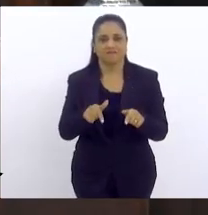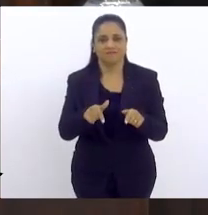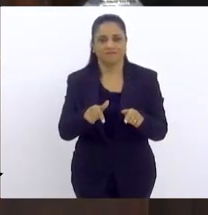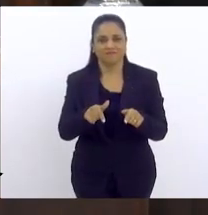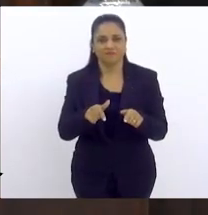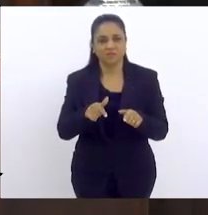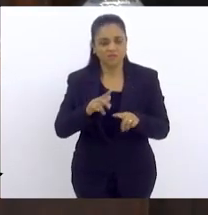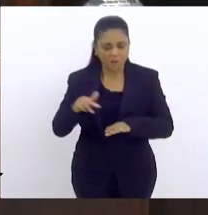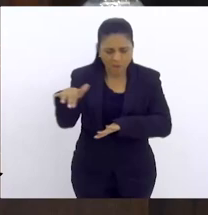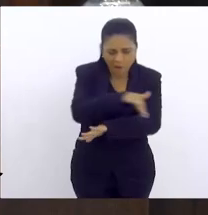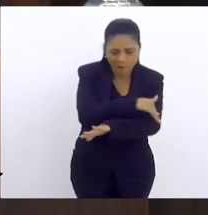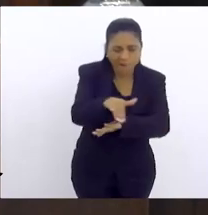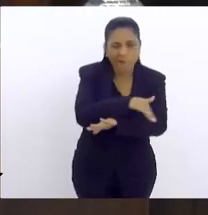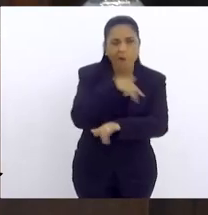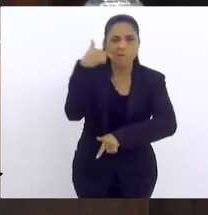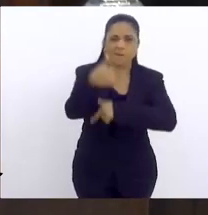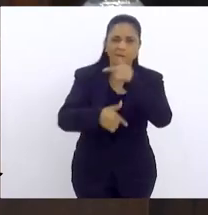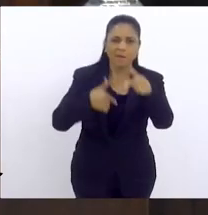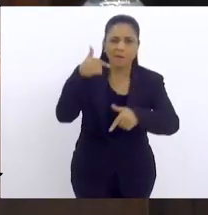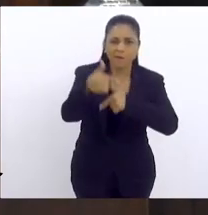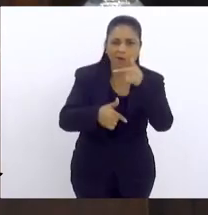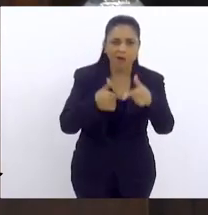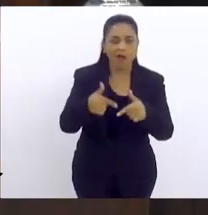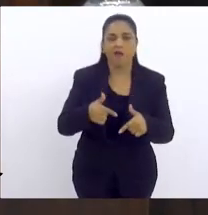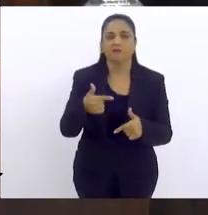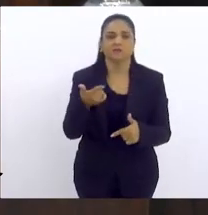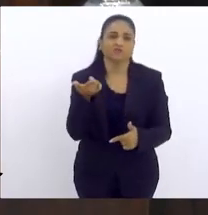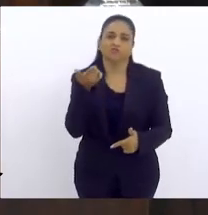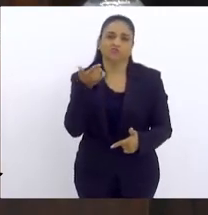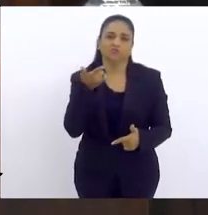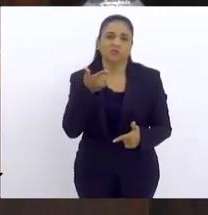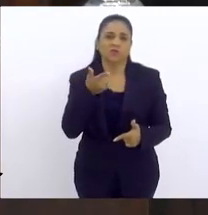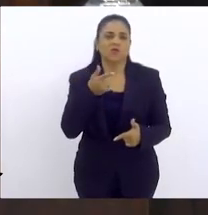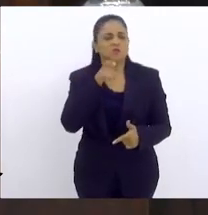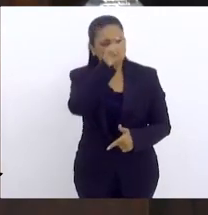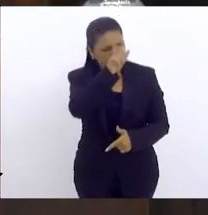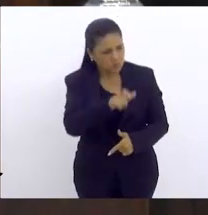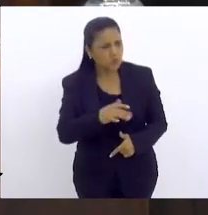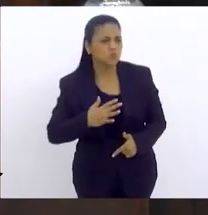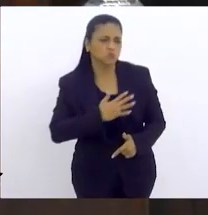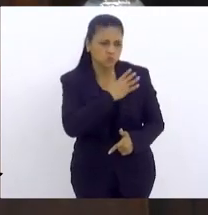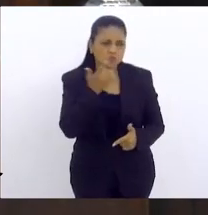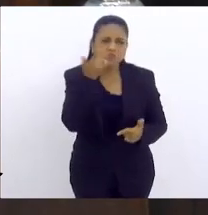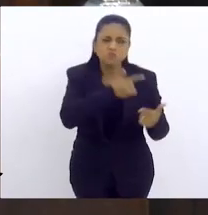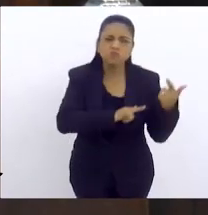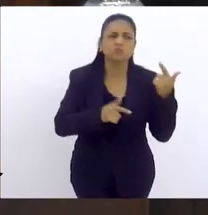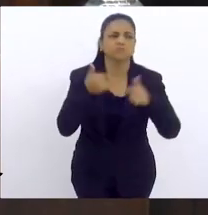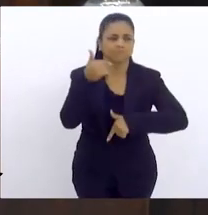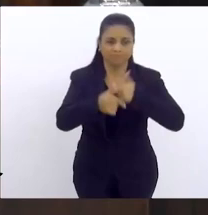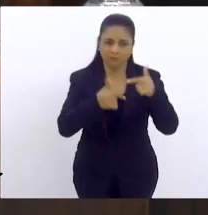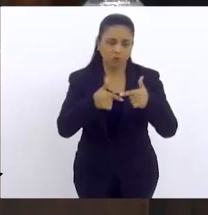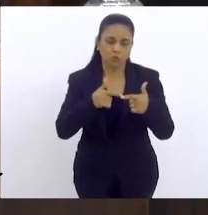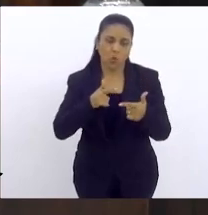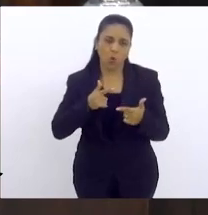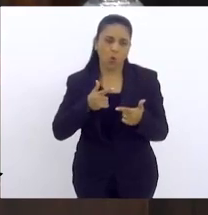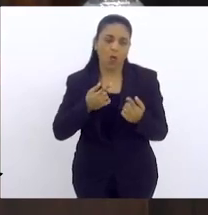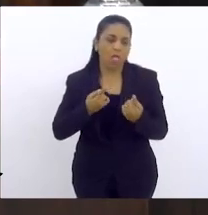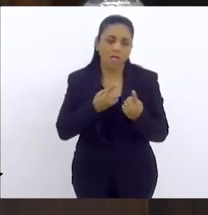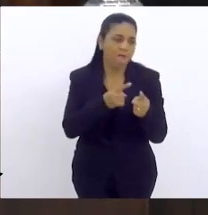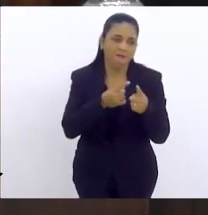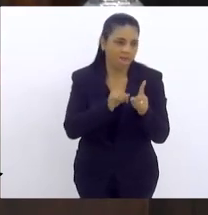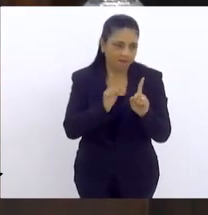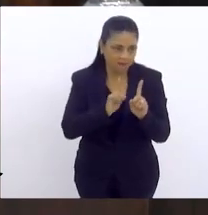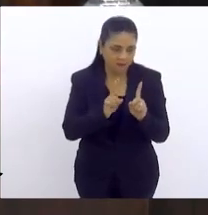que vai pra rua que muita das vezes não tenha condições Coronel eu sei que o senhor faz tudo que o senhor pode fazer não tô aqui massacrando não de forma alguma